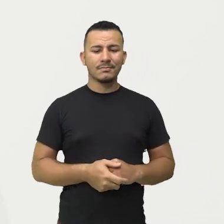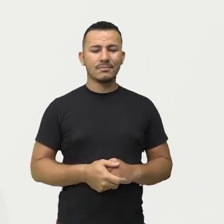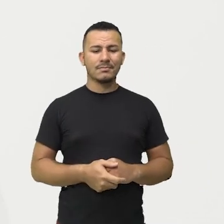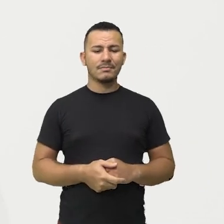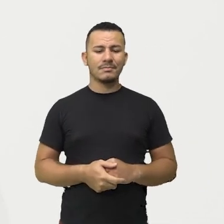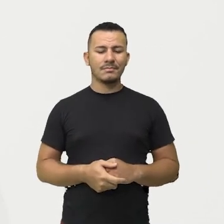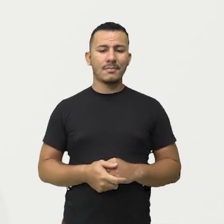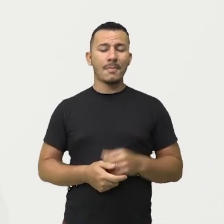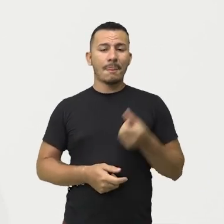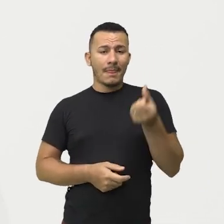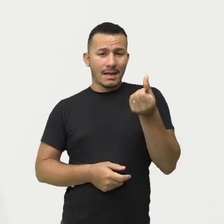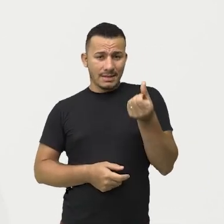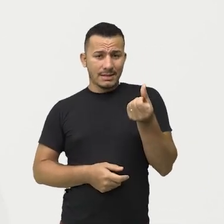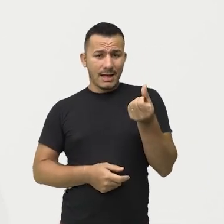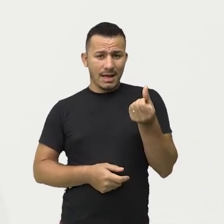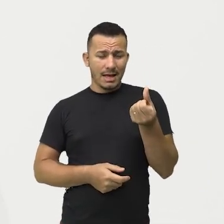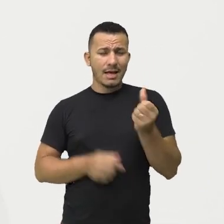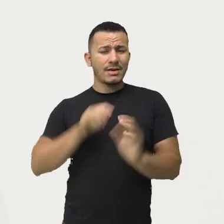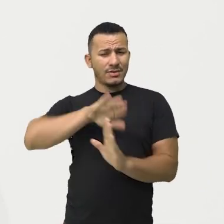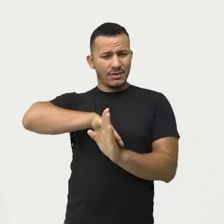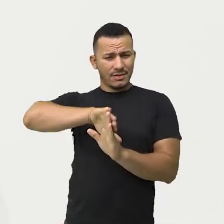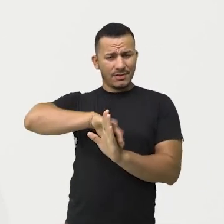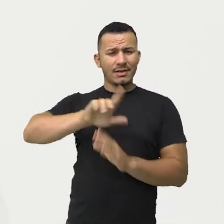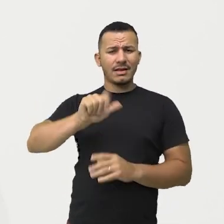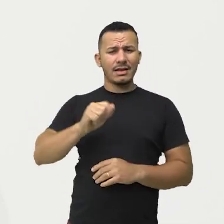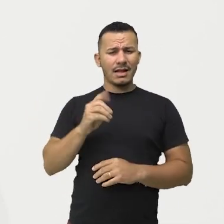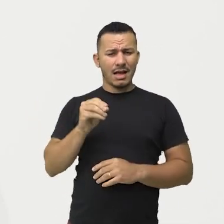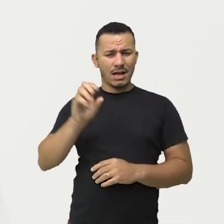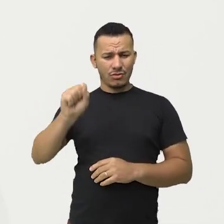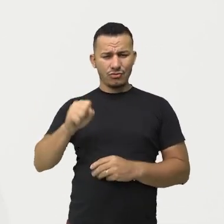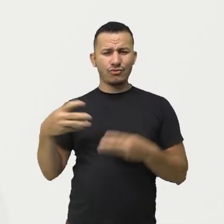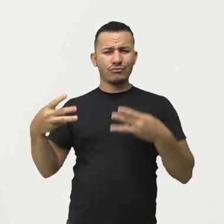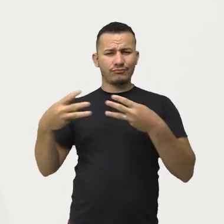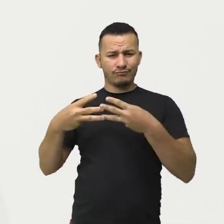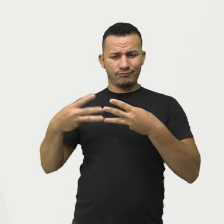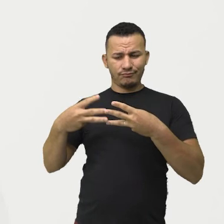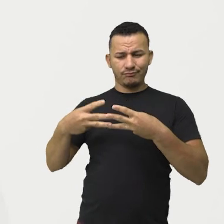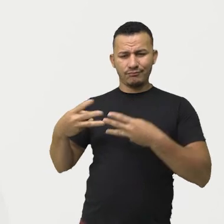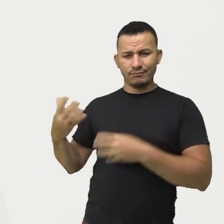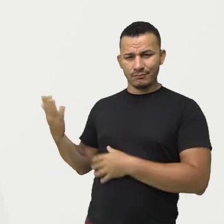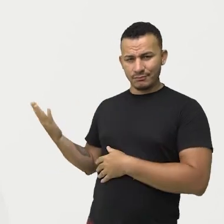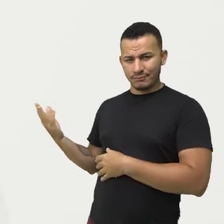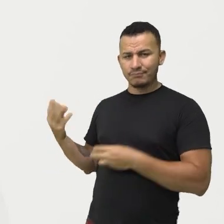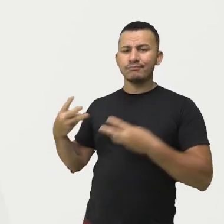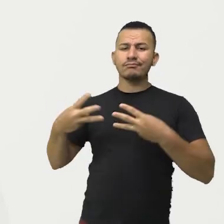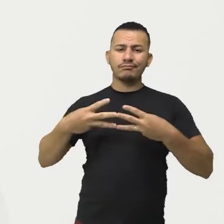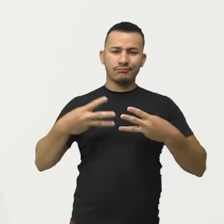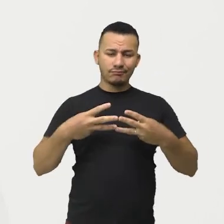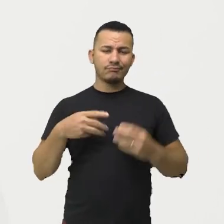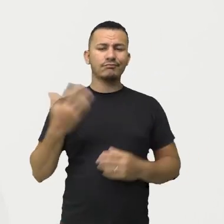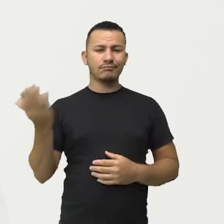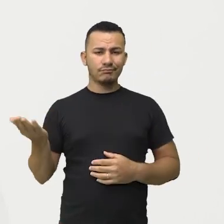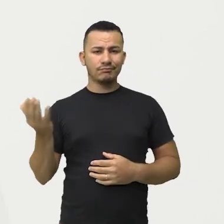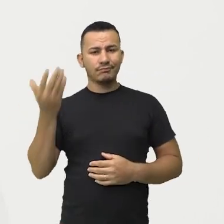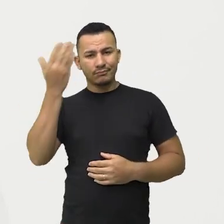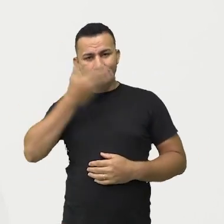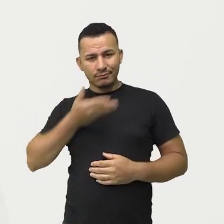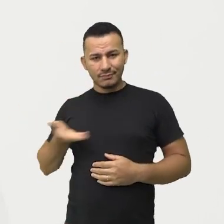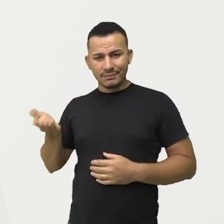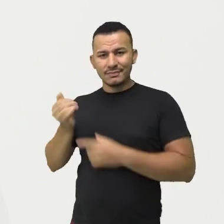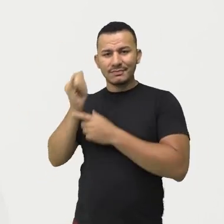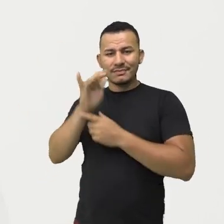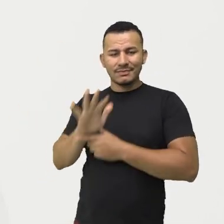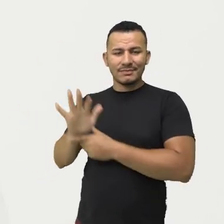ladinho. Se eu tenho 6 lados, eu tenho um hexágono. Está ele aqui do lado.